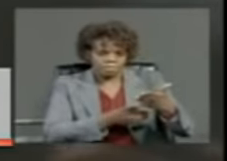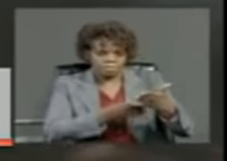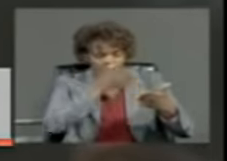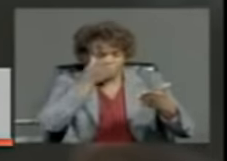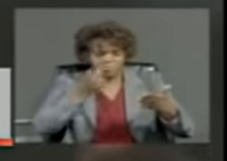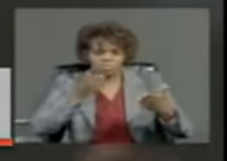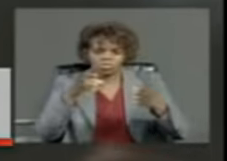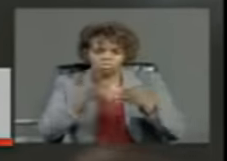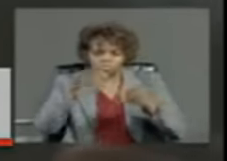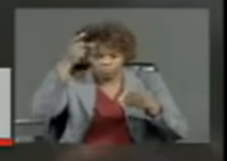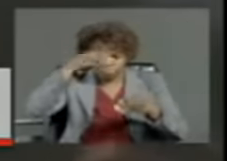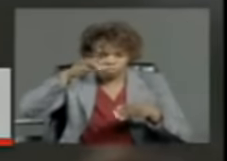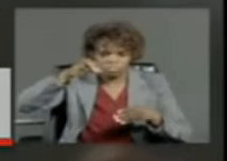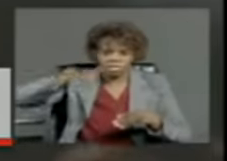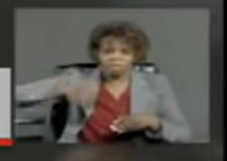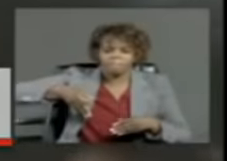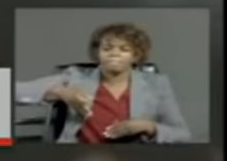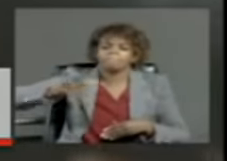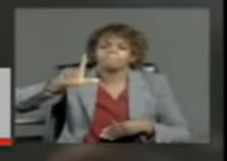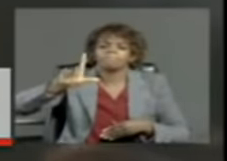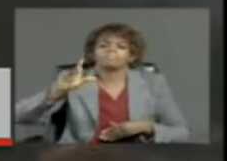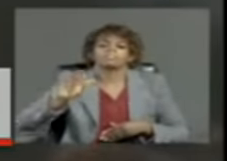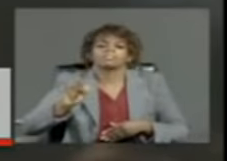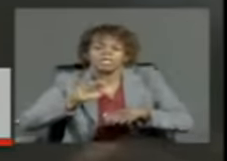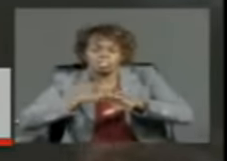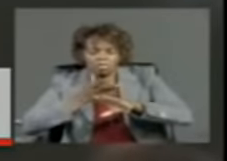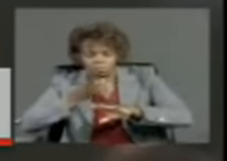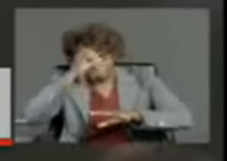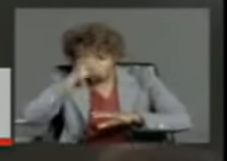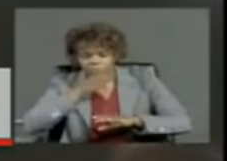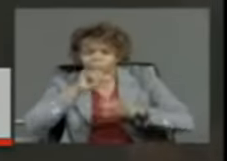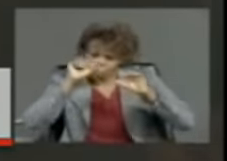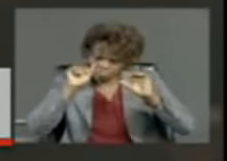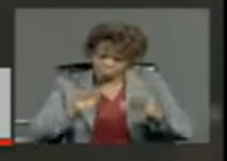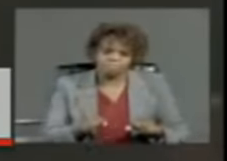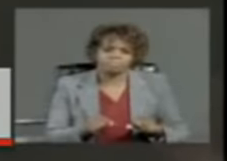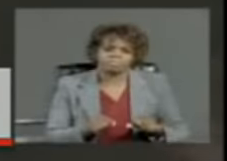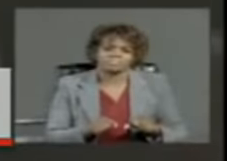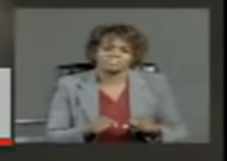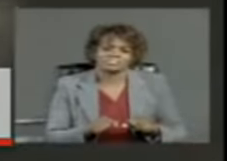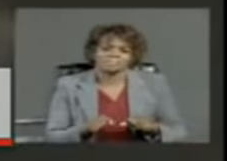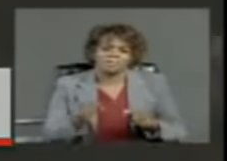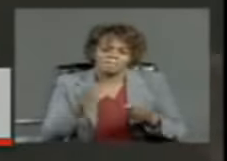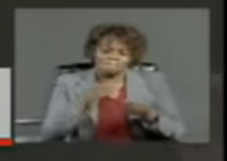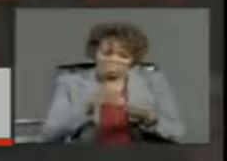Mas até chegar lá, tem que treinar muito, hein?